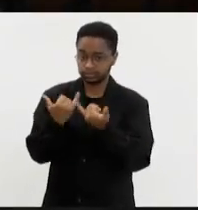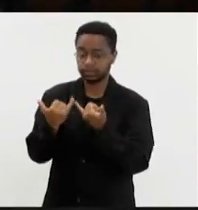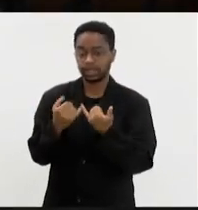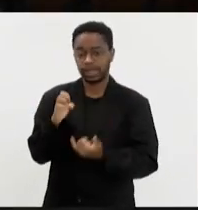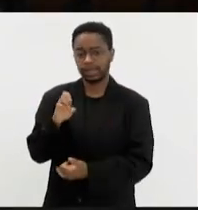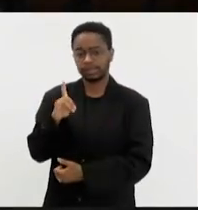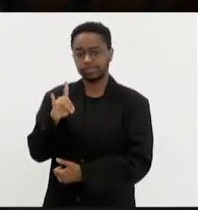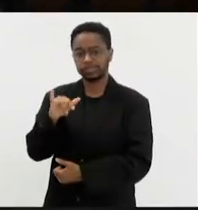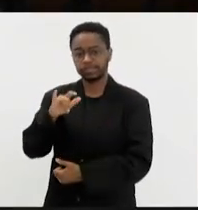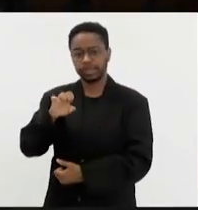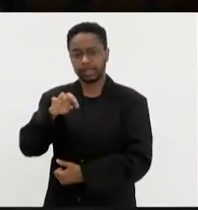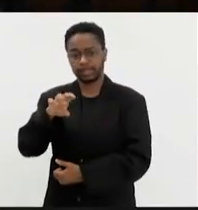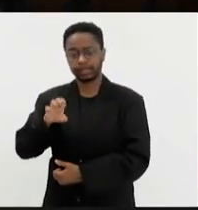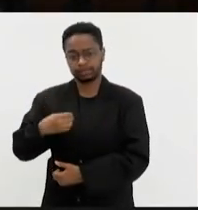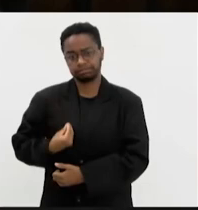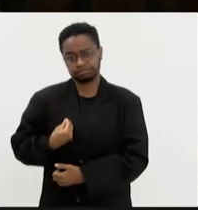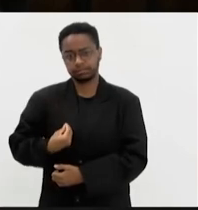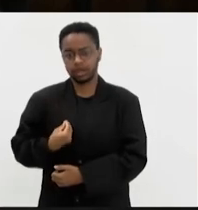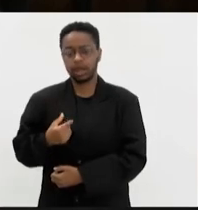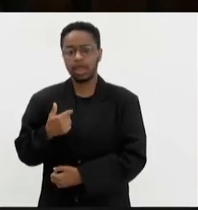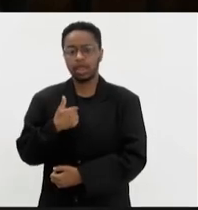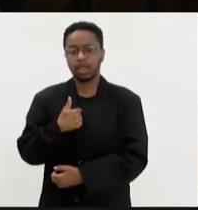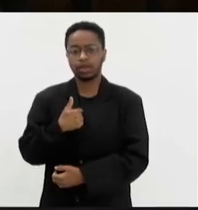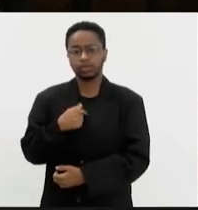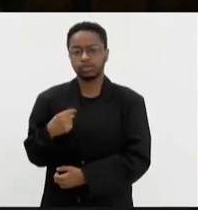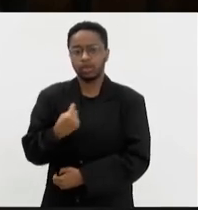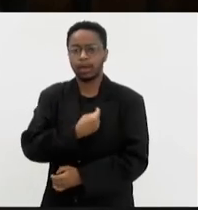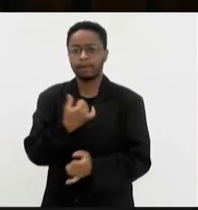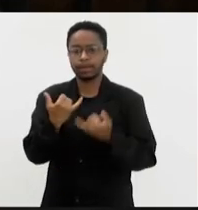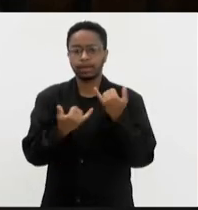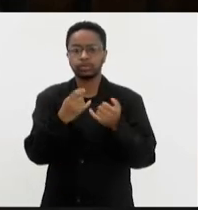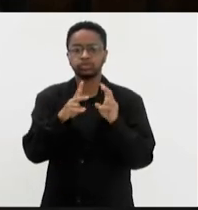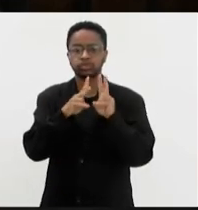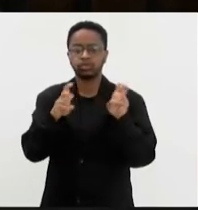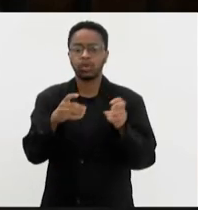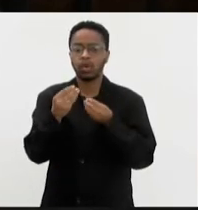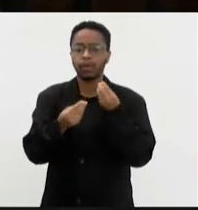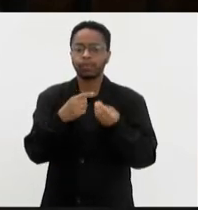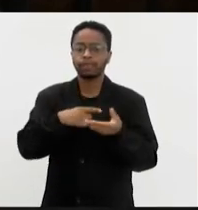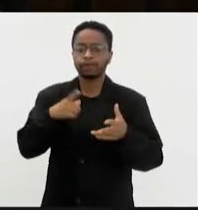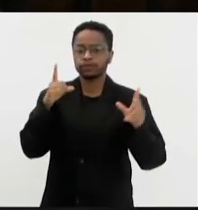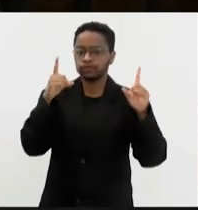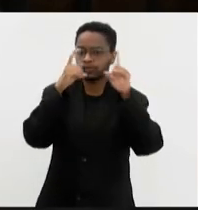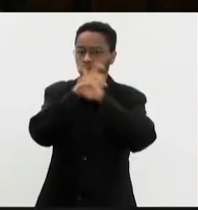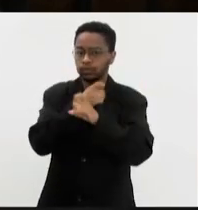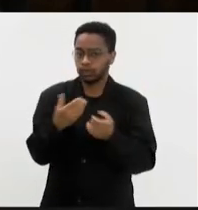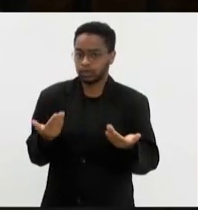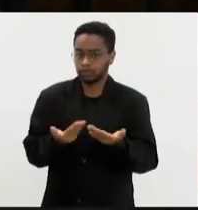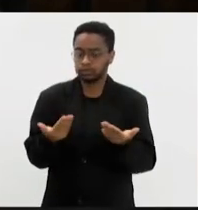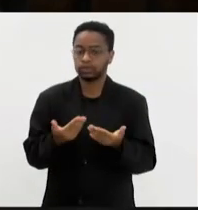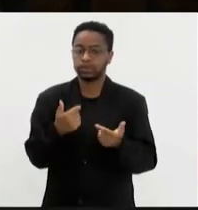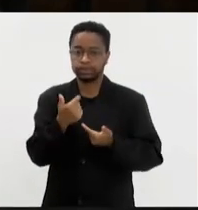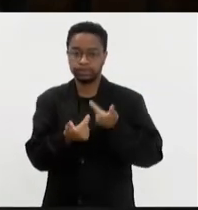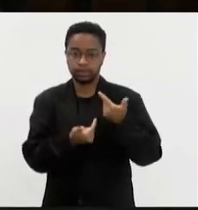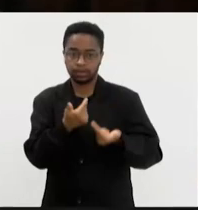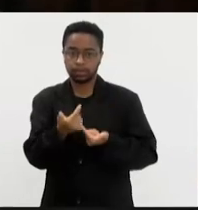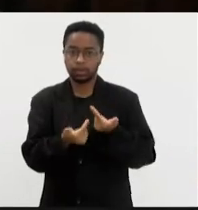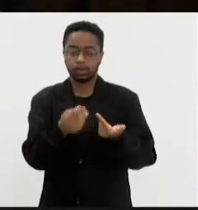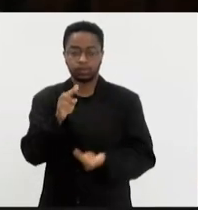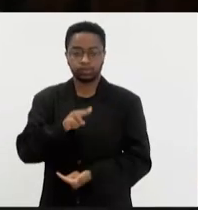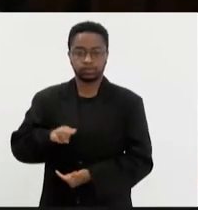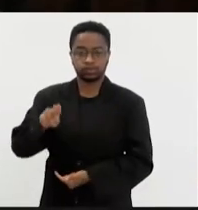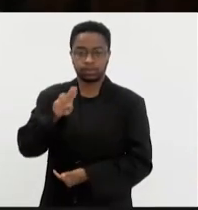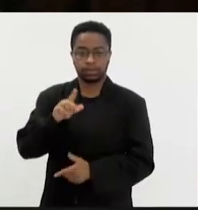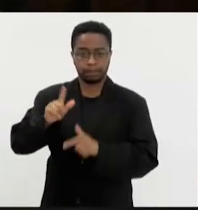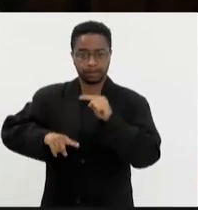presente no plenário outro dia com relação à dificuldade que nós temos hoje de trabalhar com ferramental